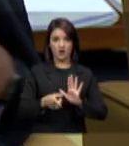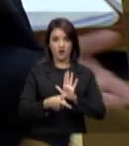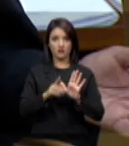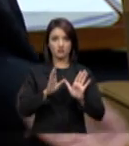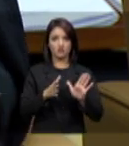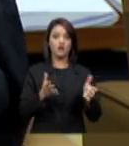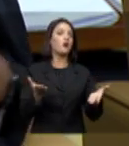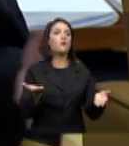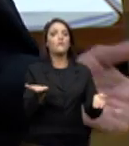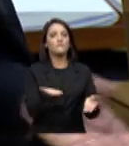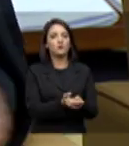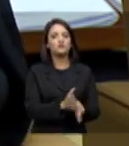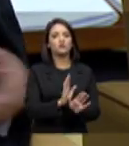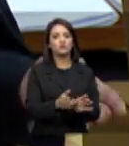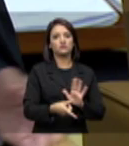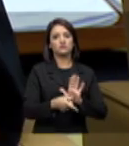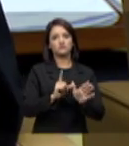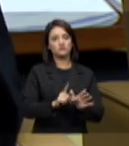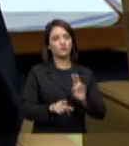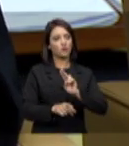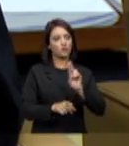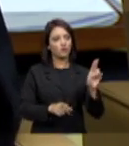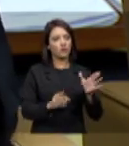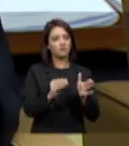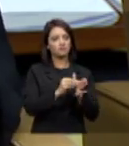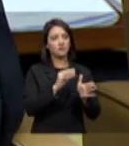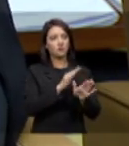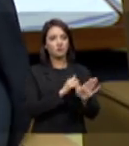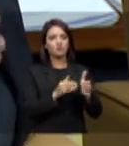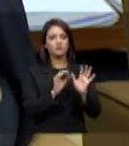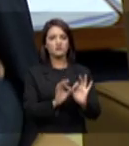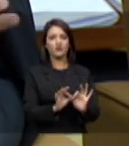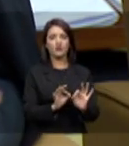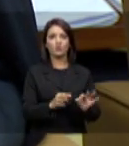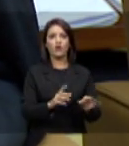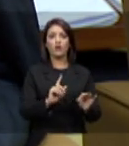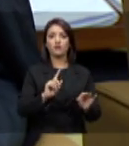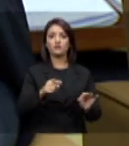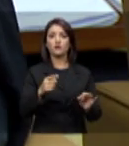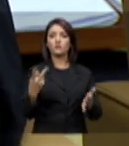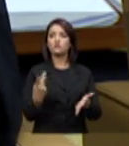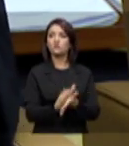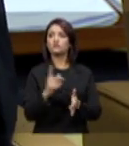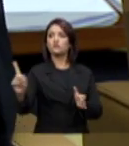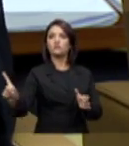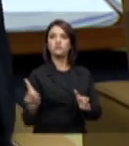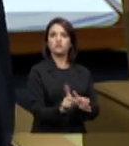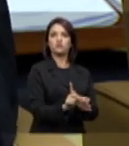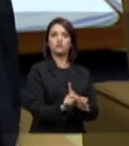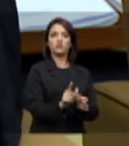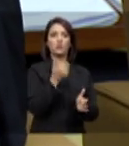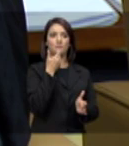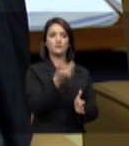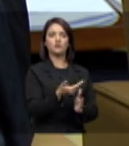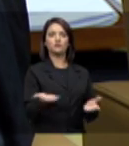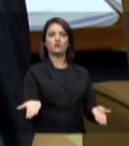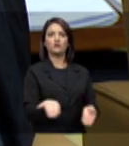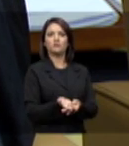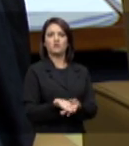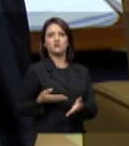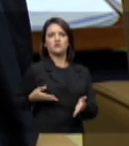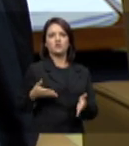o subpêlo note desconhecesse os pronunciamentos até aqui do